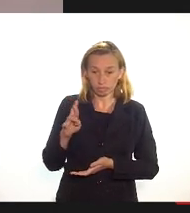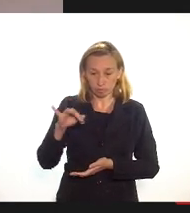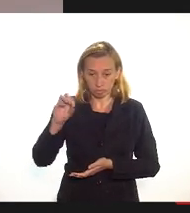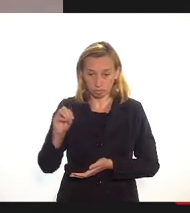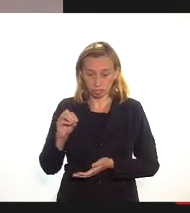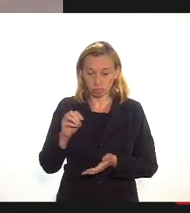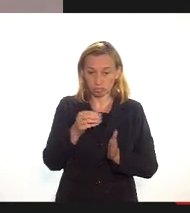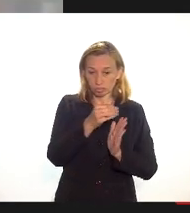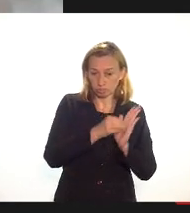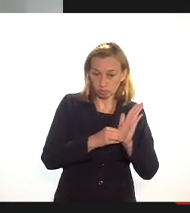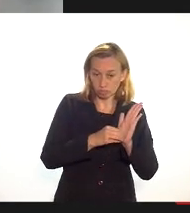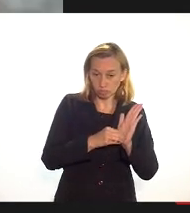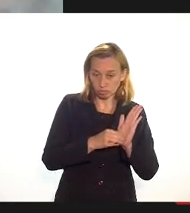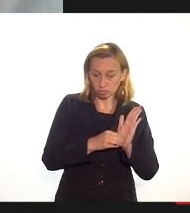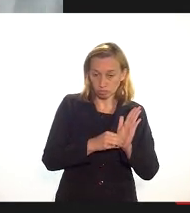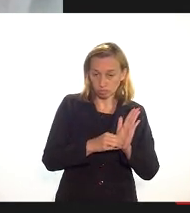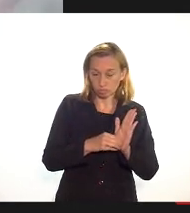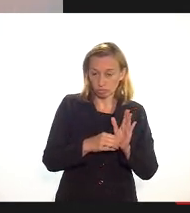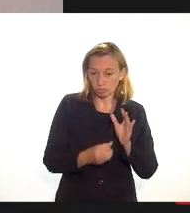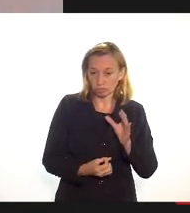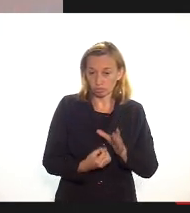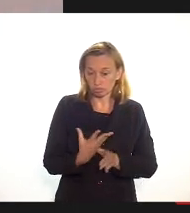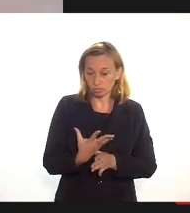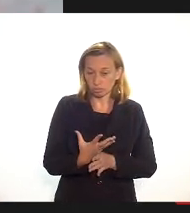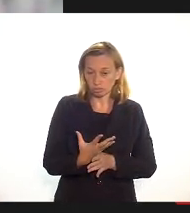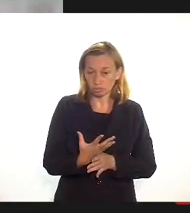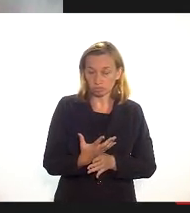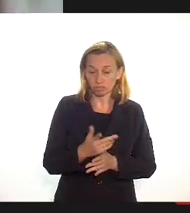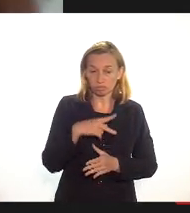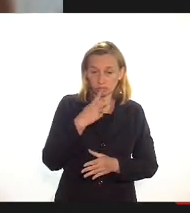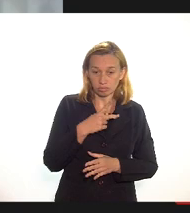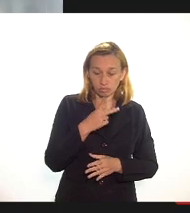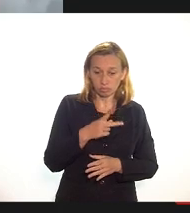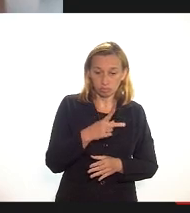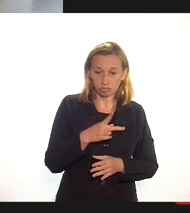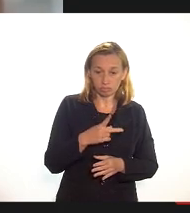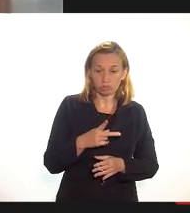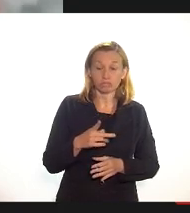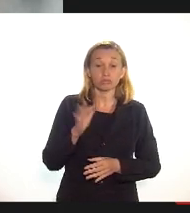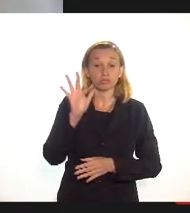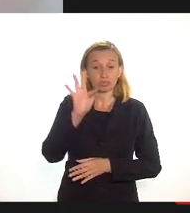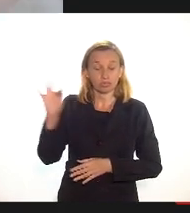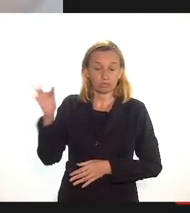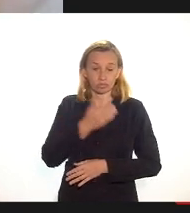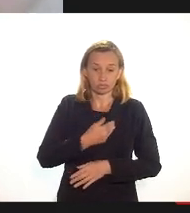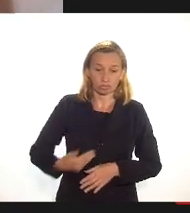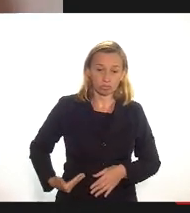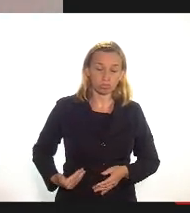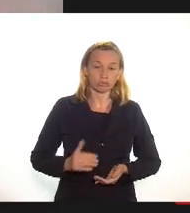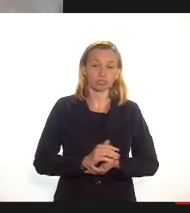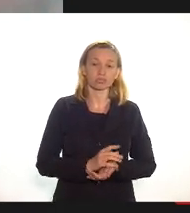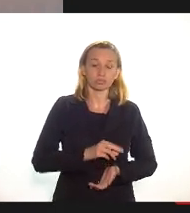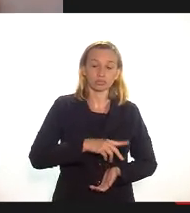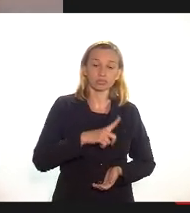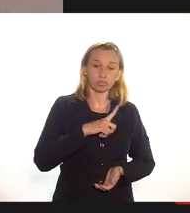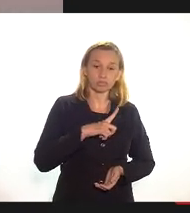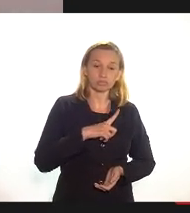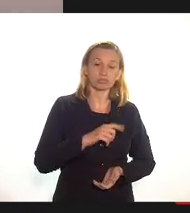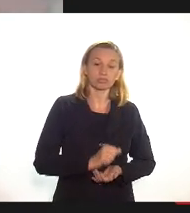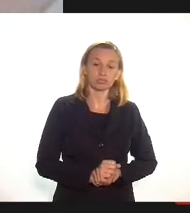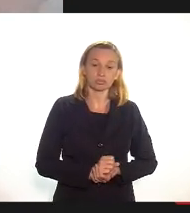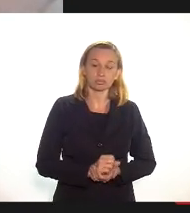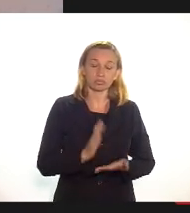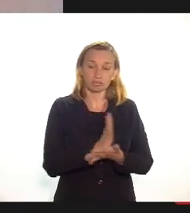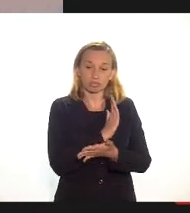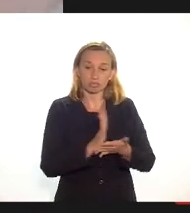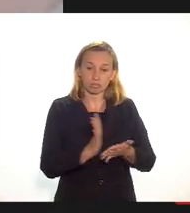feito um ofício indagando a divisão de patrimônio do governo federal, se existe recurso, alguma solicitação de